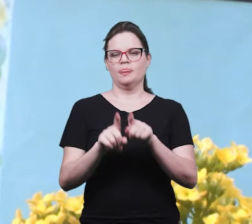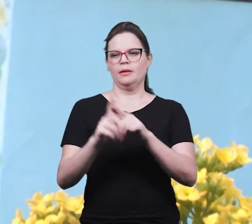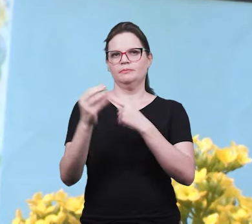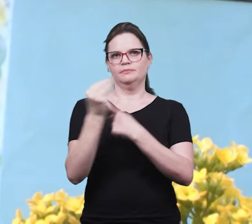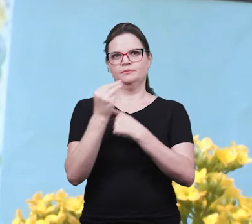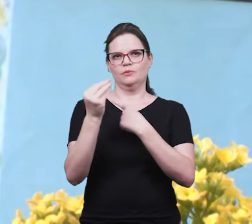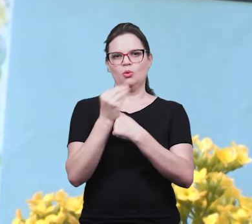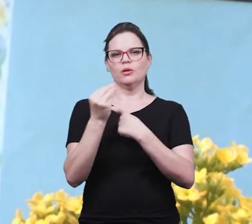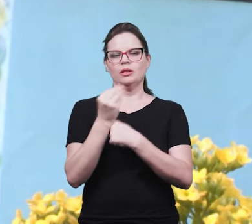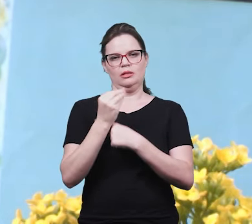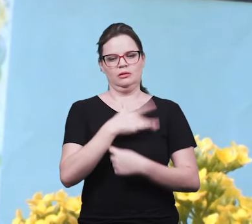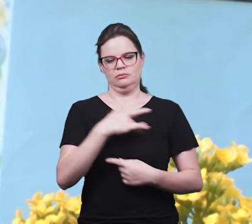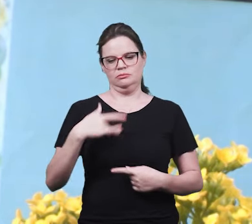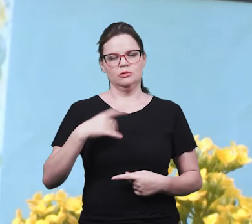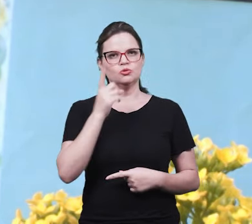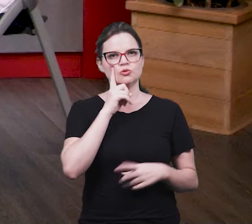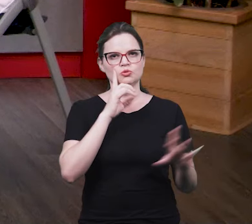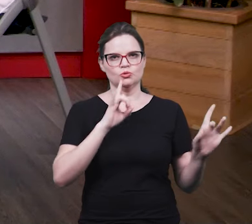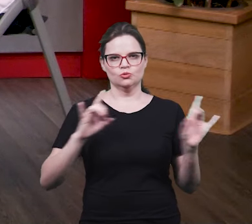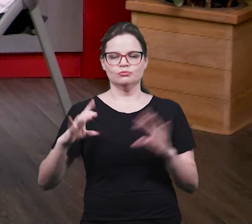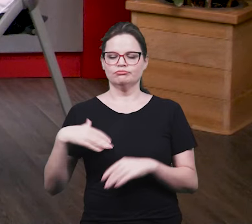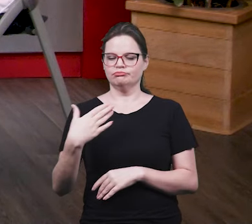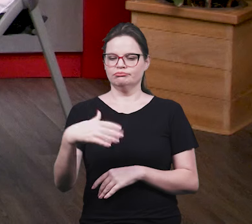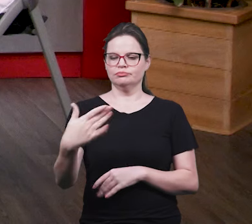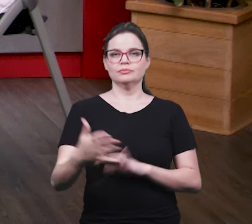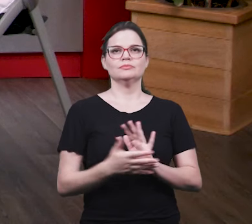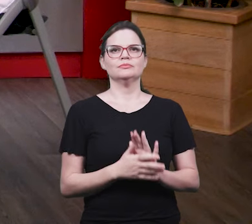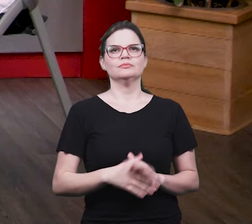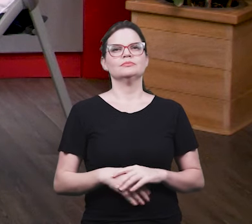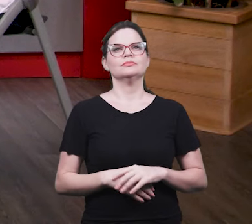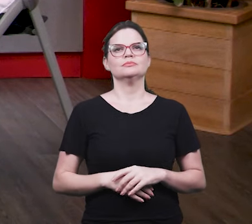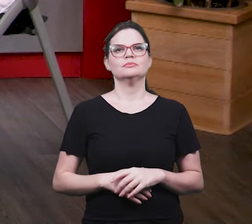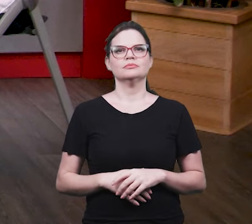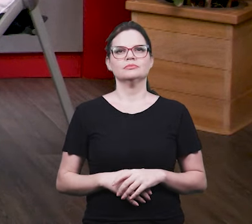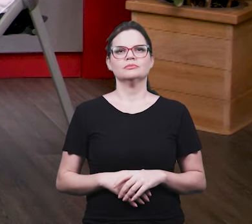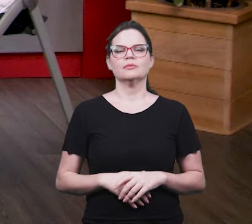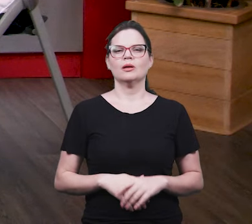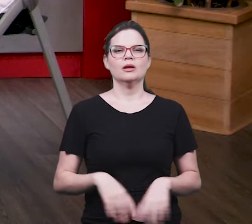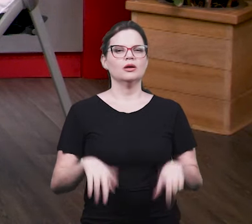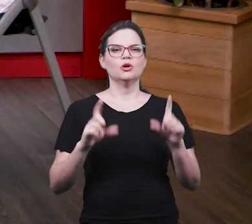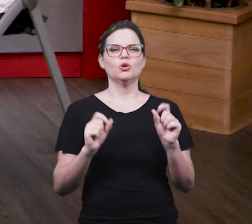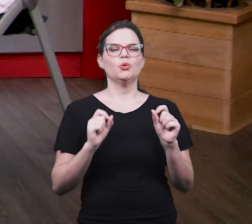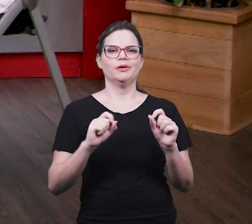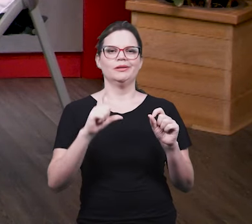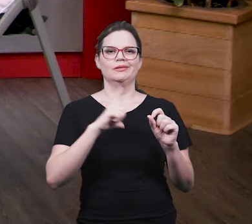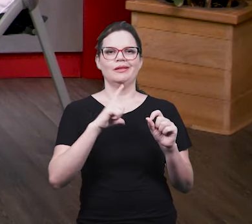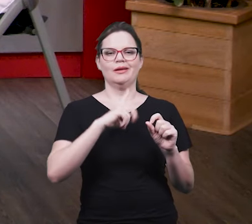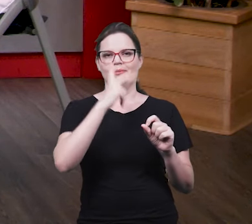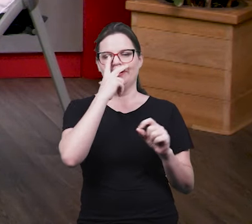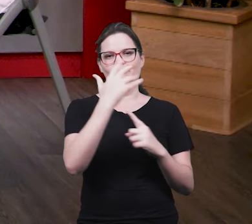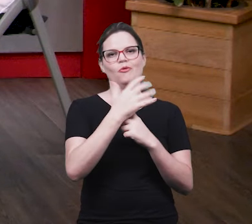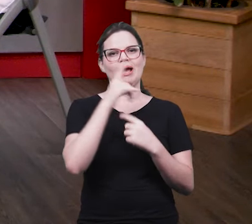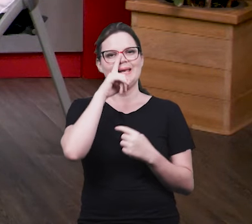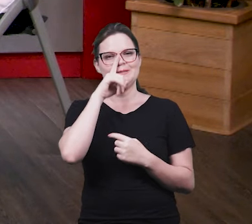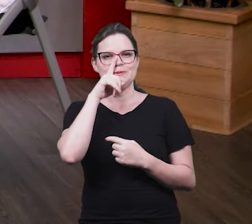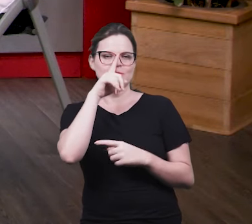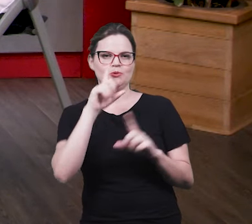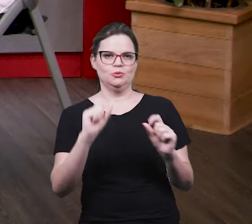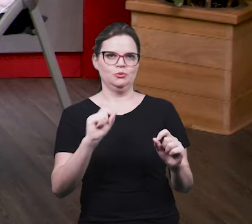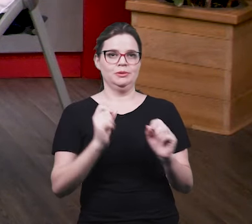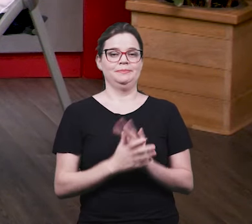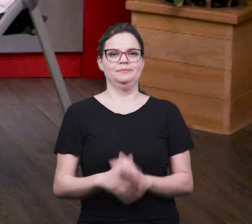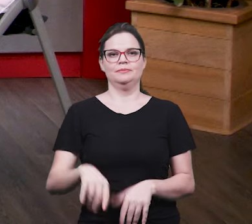cuidar da saúde regularmente. Muito bom. E quais são os fatores de risco do lúpus? O lúpus não